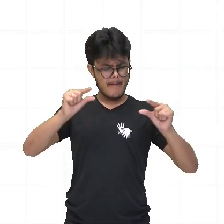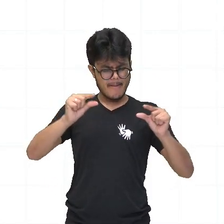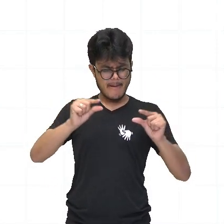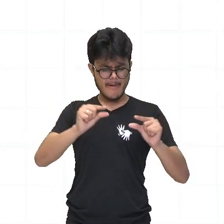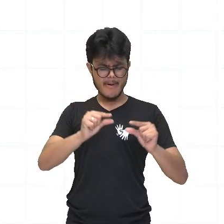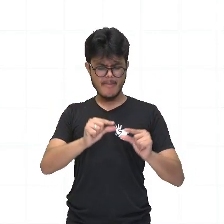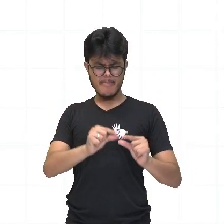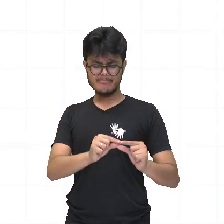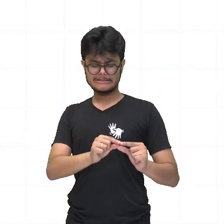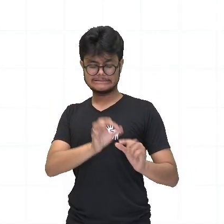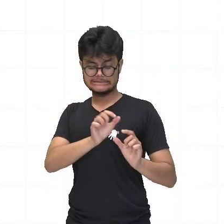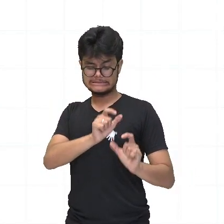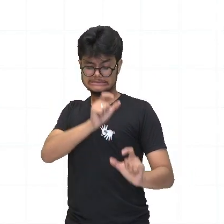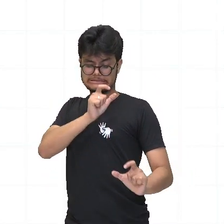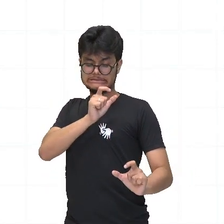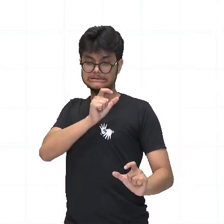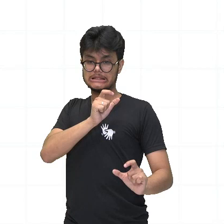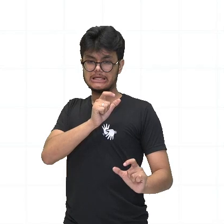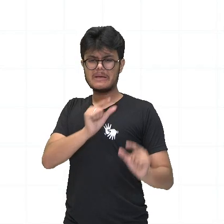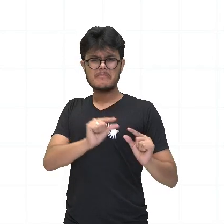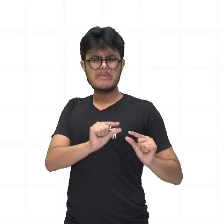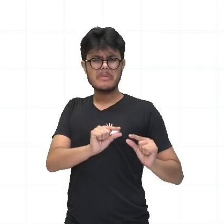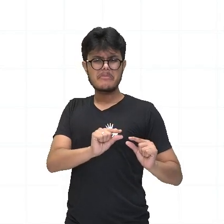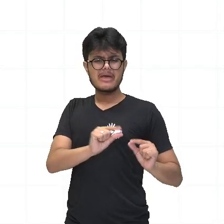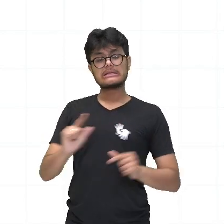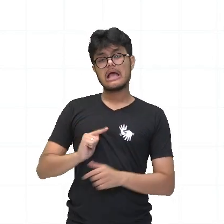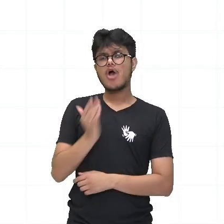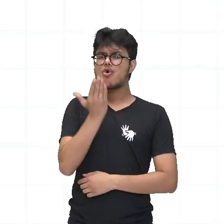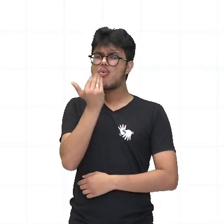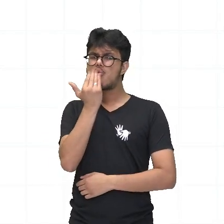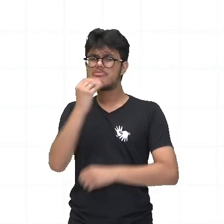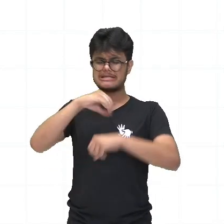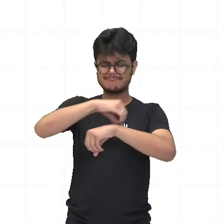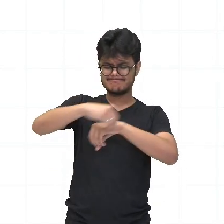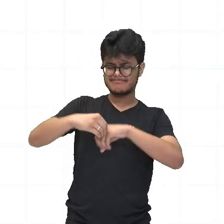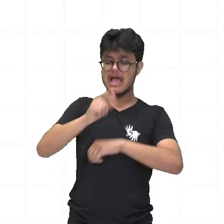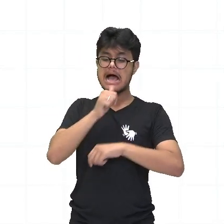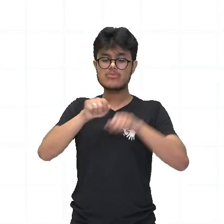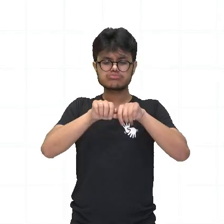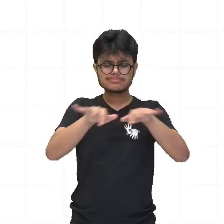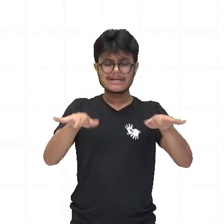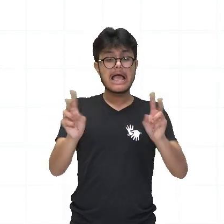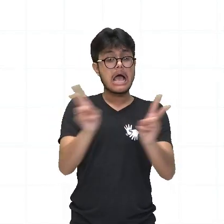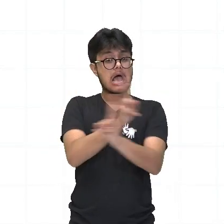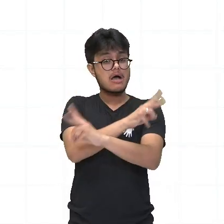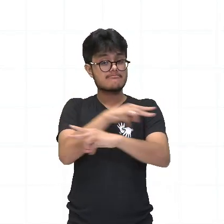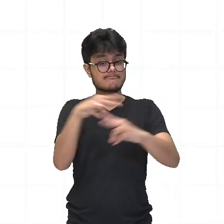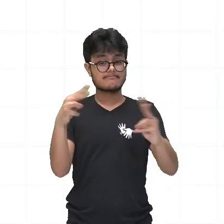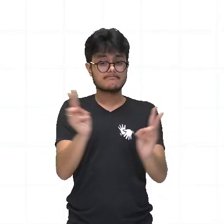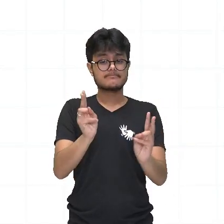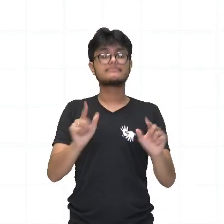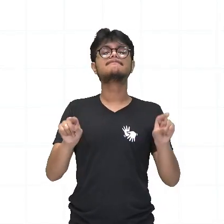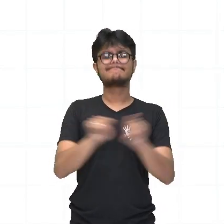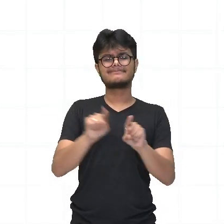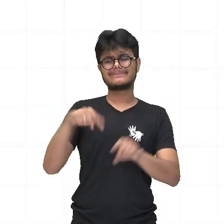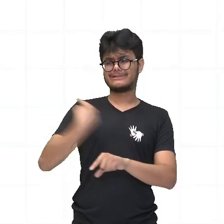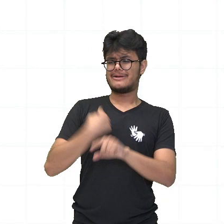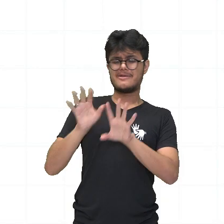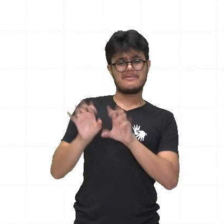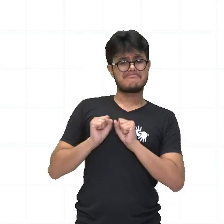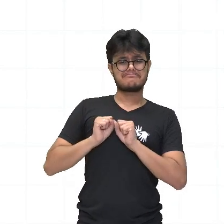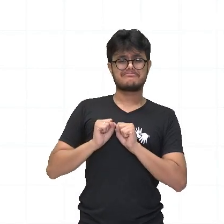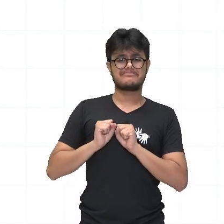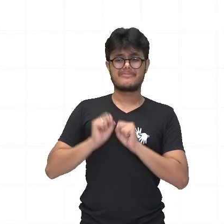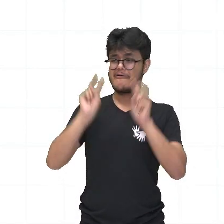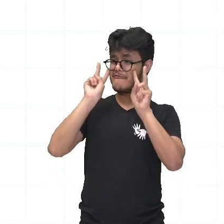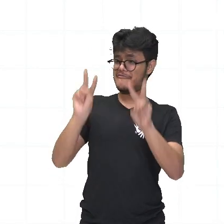observar a olho nu. E ele pode estar no alimento, pode estar na água, pode estar no ar e pode contaminar a gente sem a gente ver,